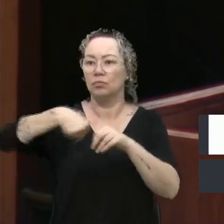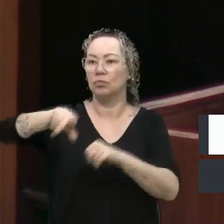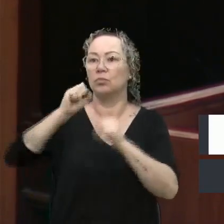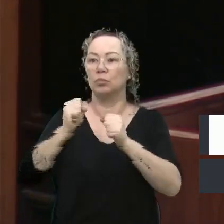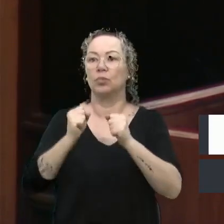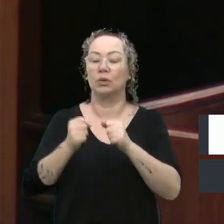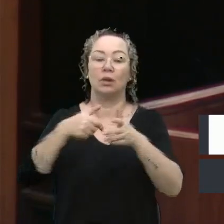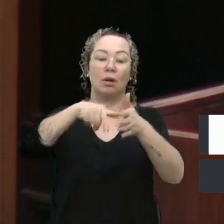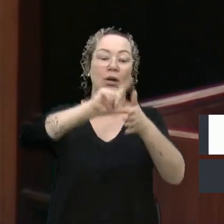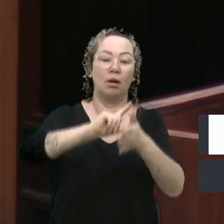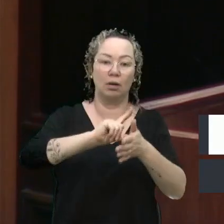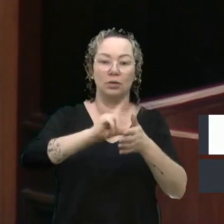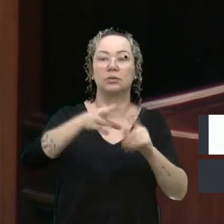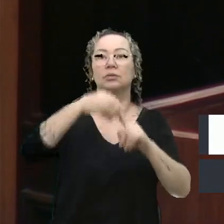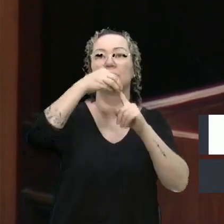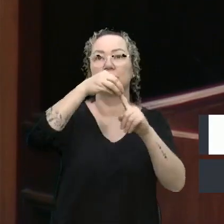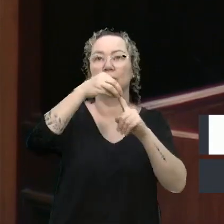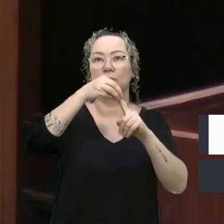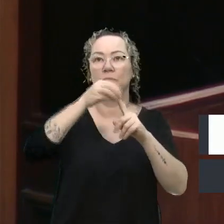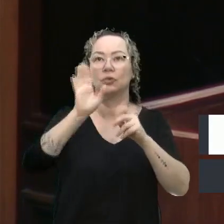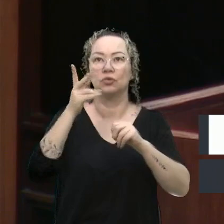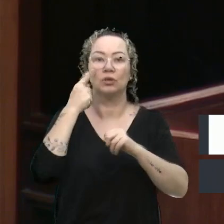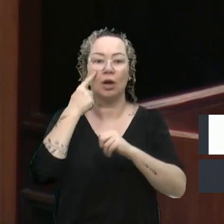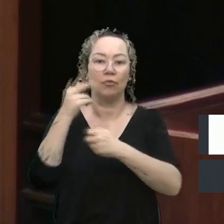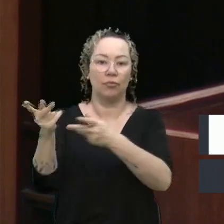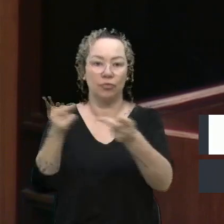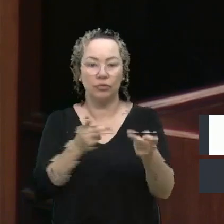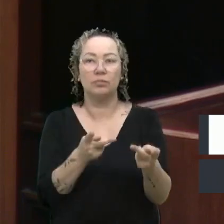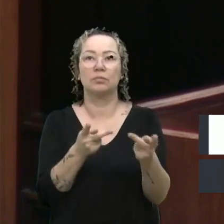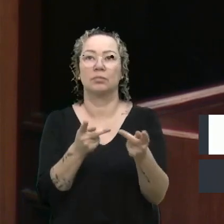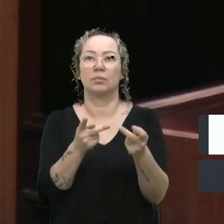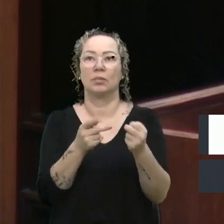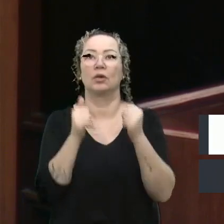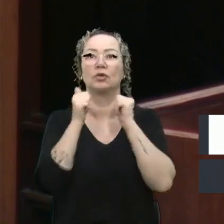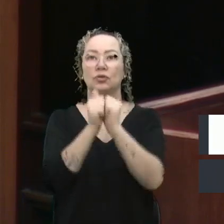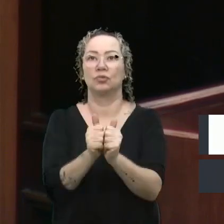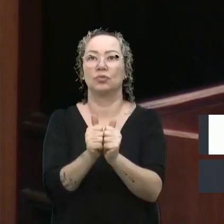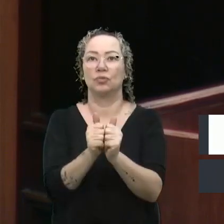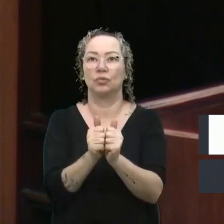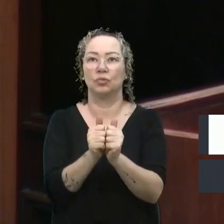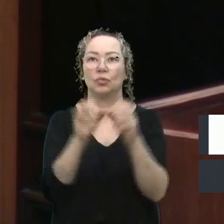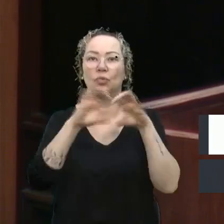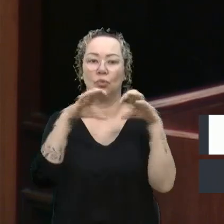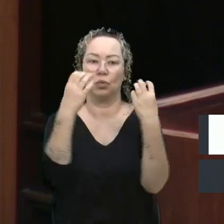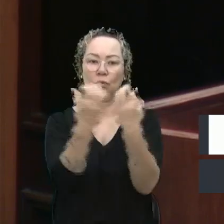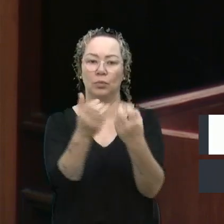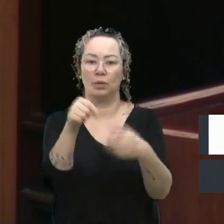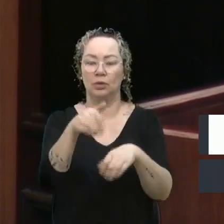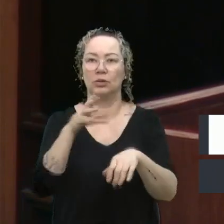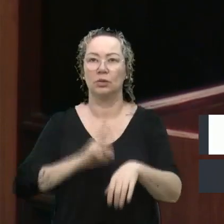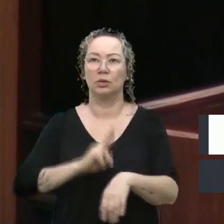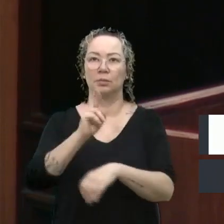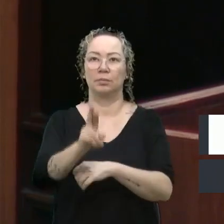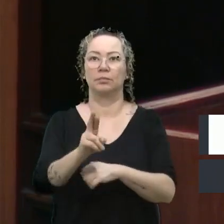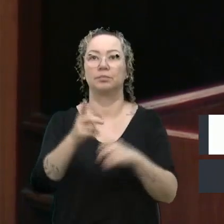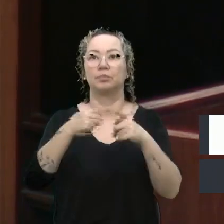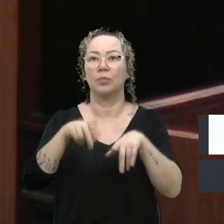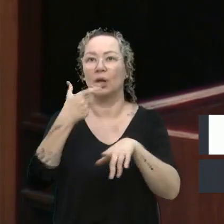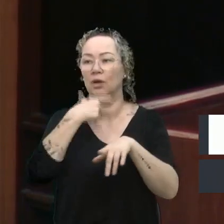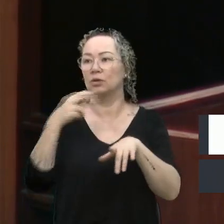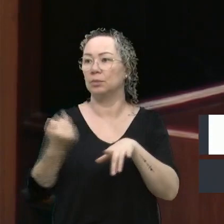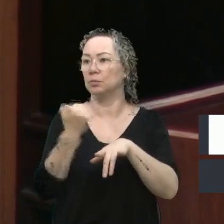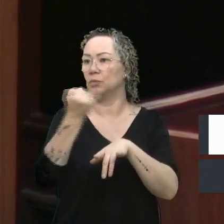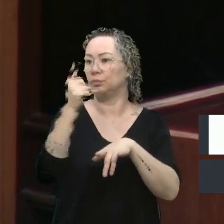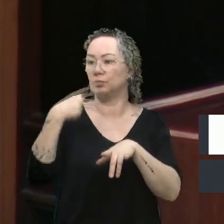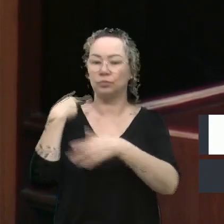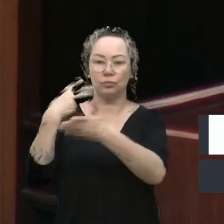dia, principalmente. Eu já fui visitar este roteiro, juntamente com esse pessoal que estava aqui representando, mas os vereadores poderiam